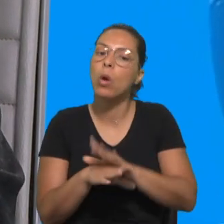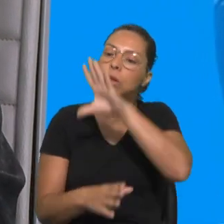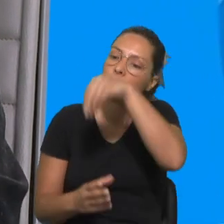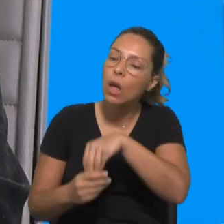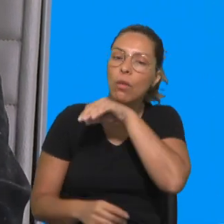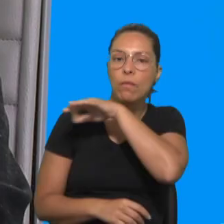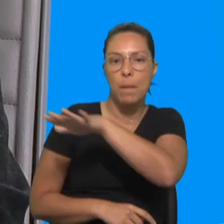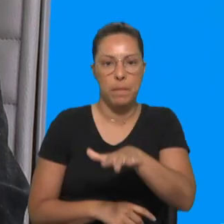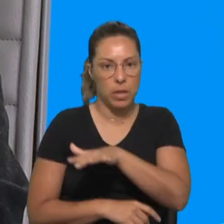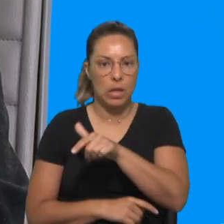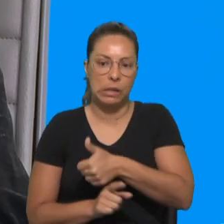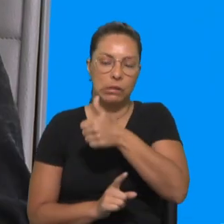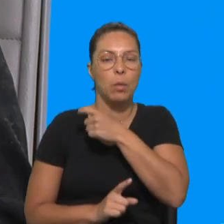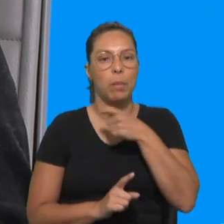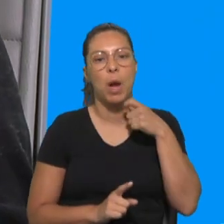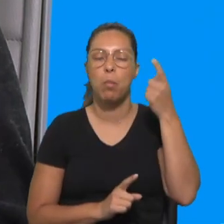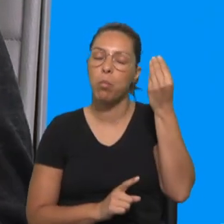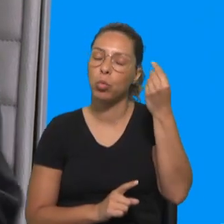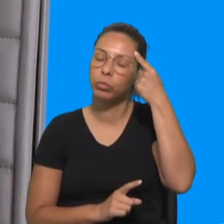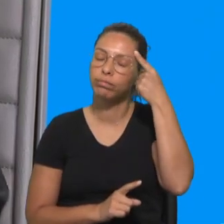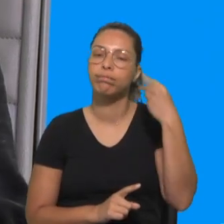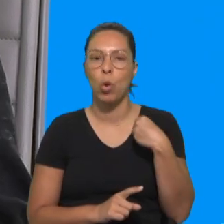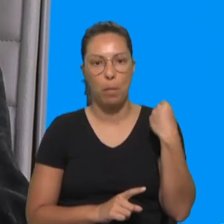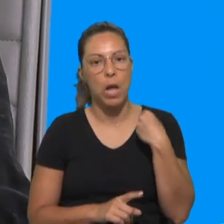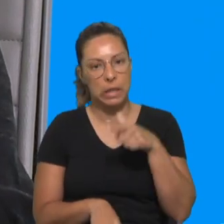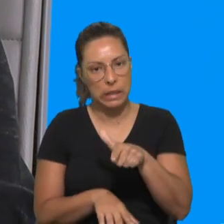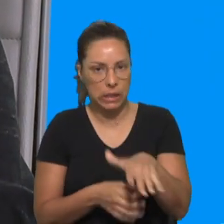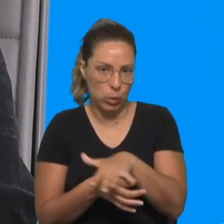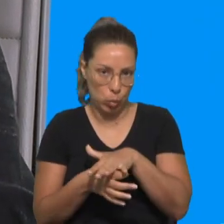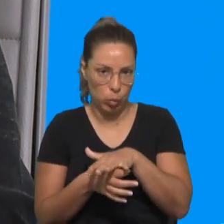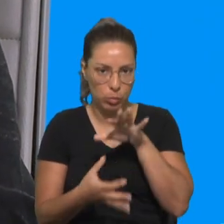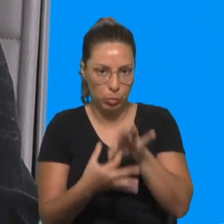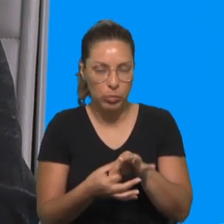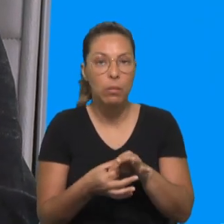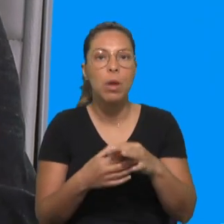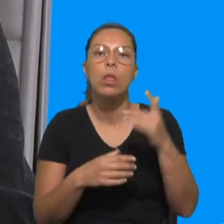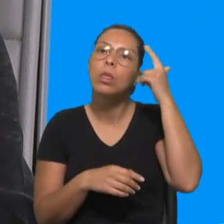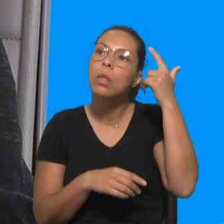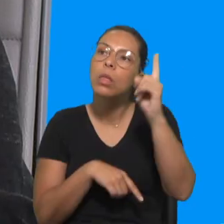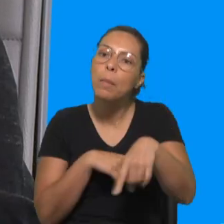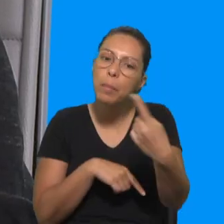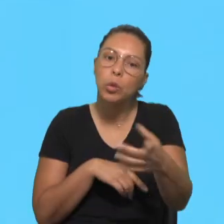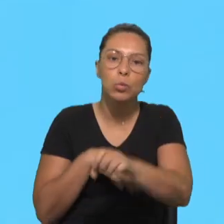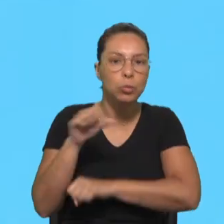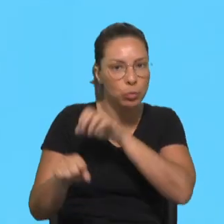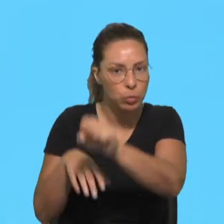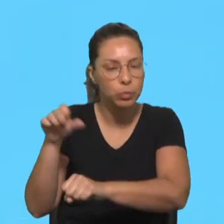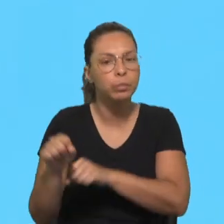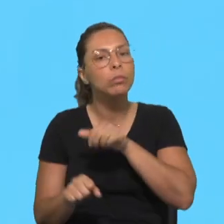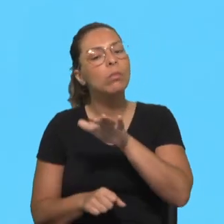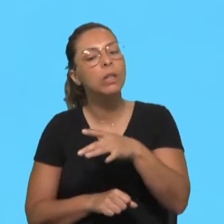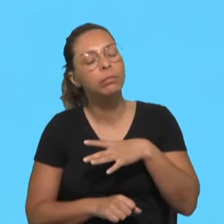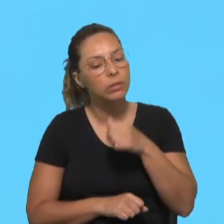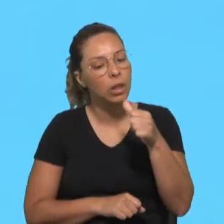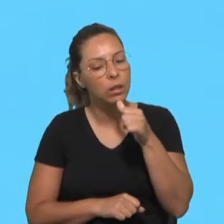traço fundamental dele. Que realmente por aí depois se chegava muito mais longe. E aí se percebe também que uma intuição